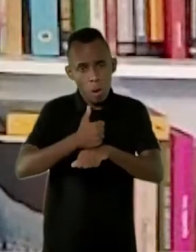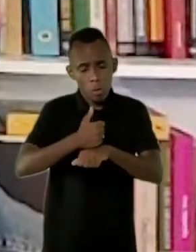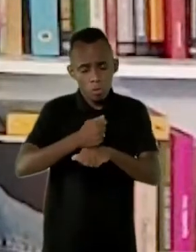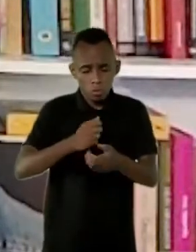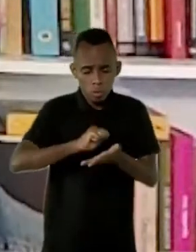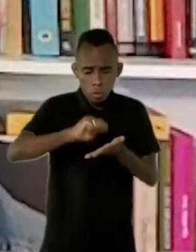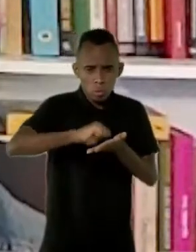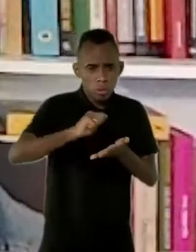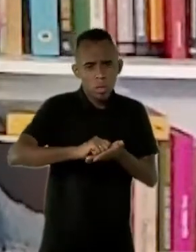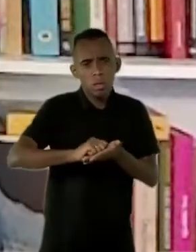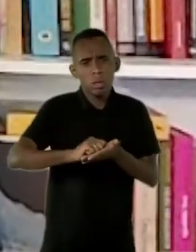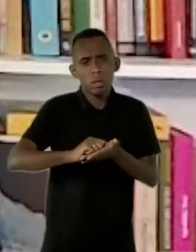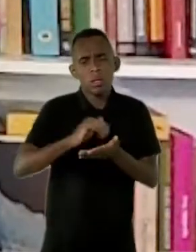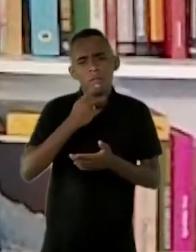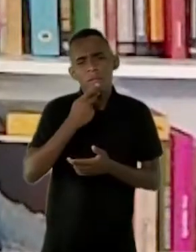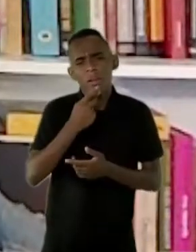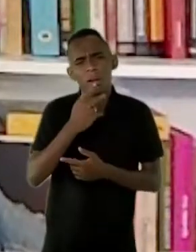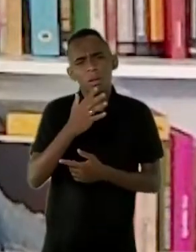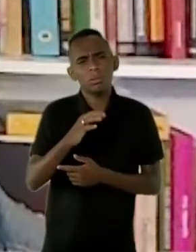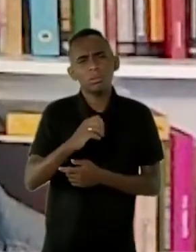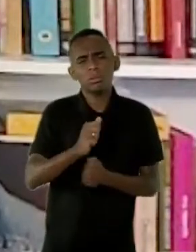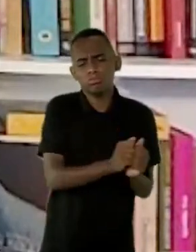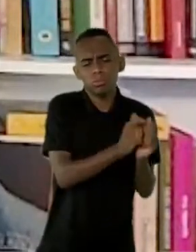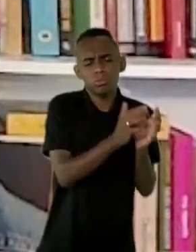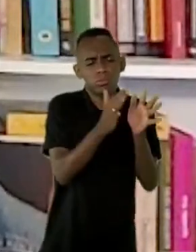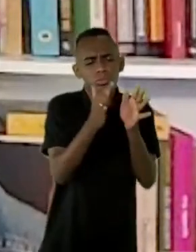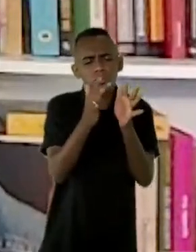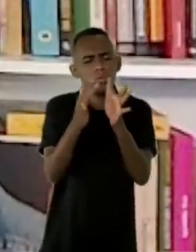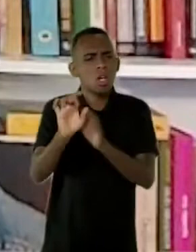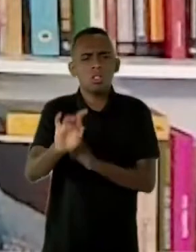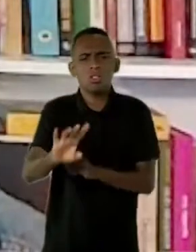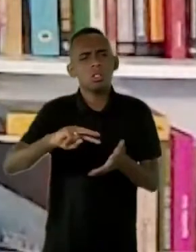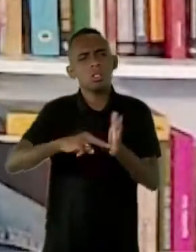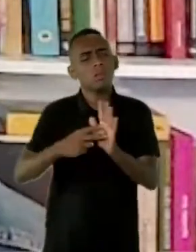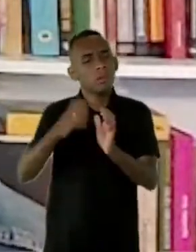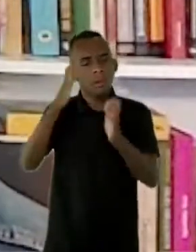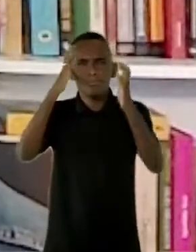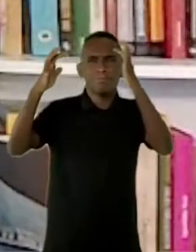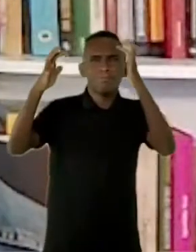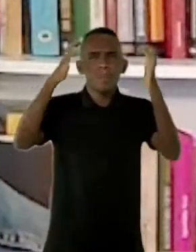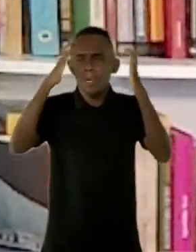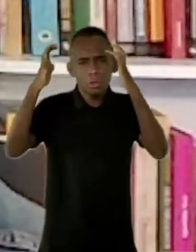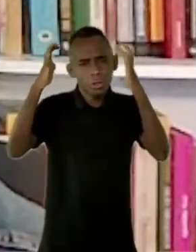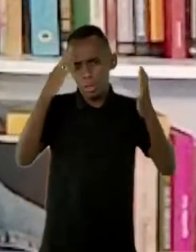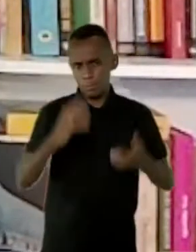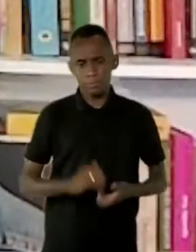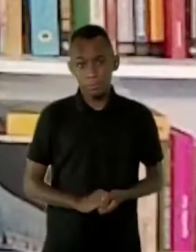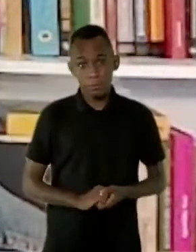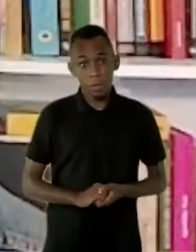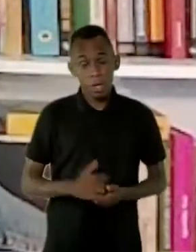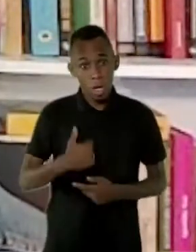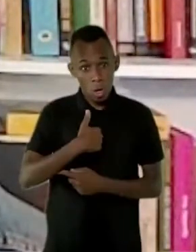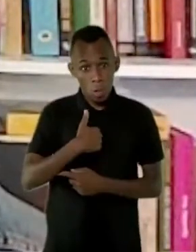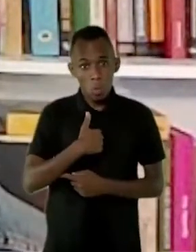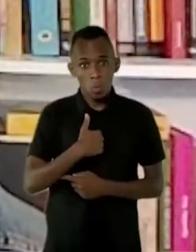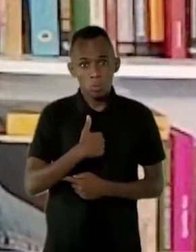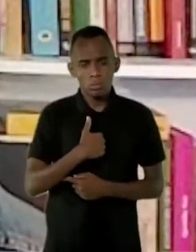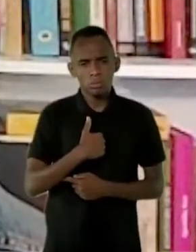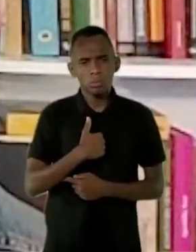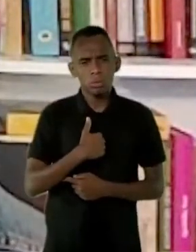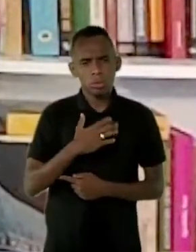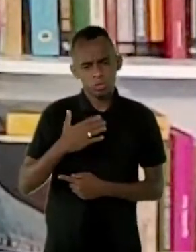ilusão, né? Agora não me lembro quem foi que falou, mas enfim, o tempo é uma ilusão. Mas assim, eu desde